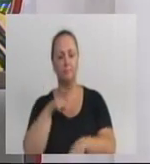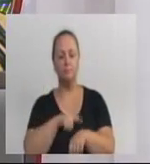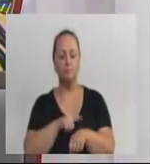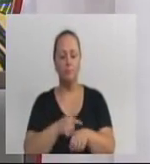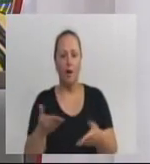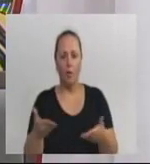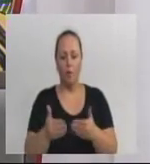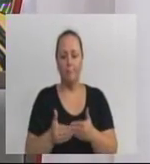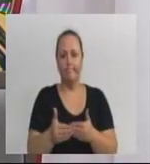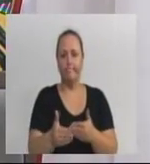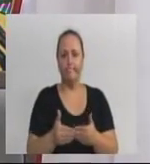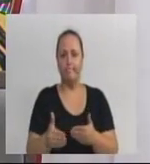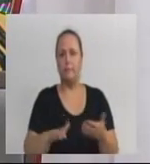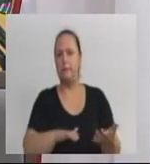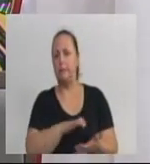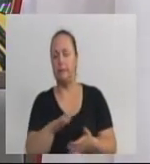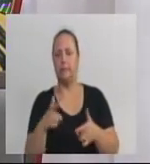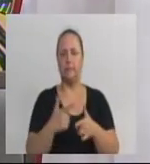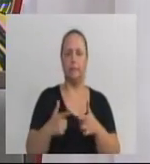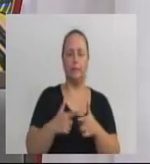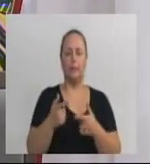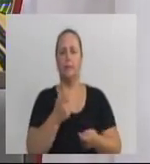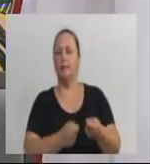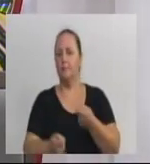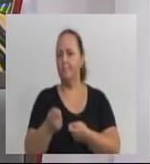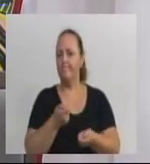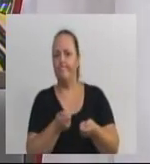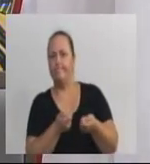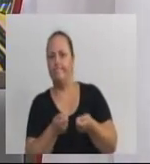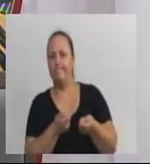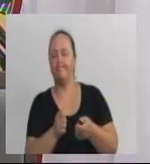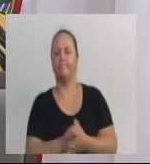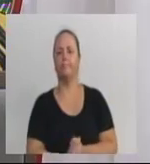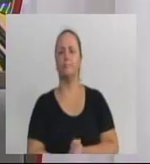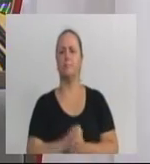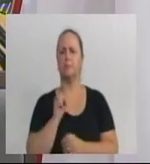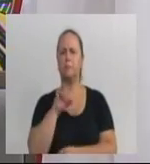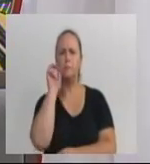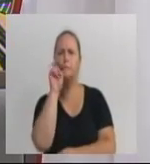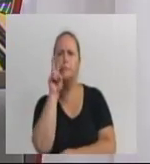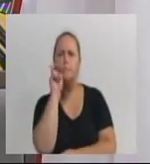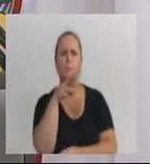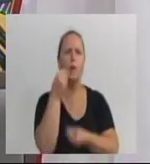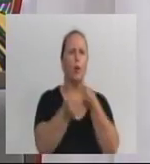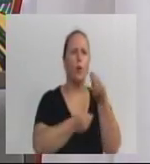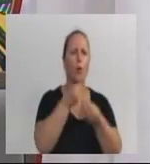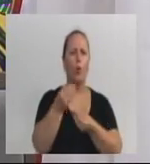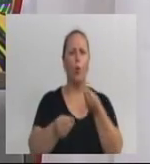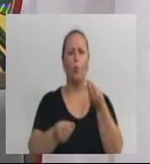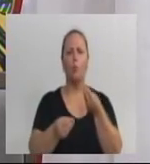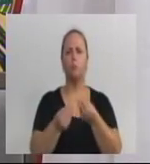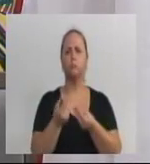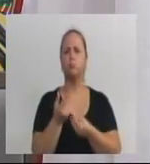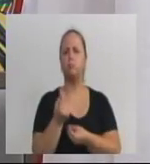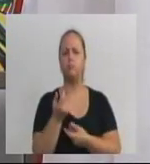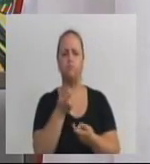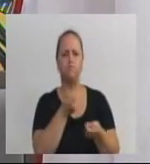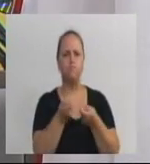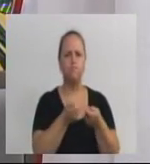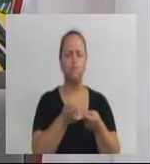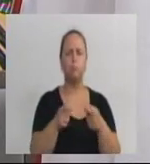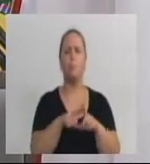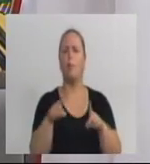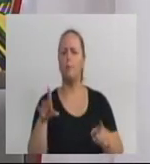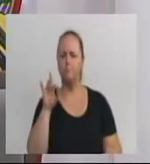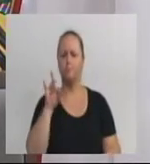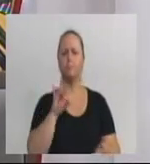nós estamos vivendo, não é verdade? No atual cenário econômico, eu quero aqui me congratular com os